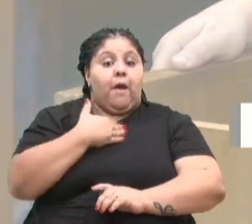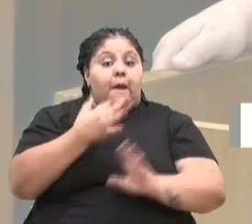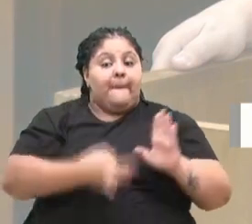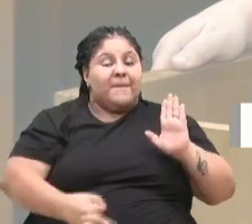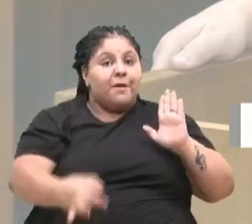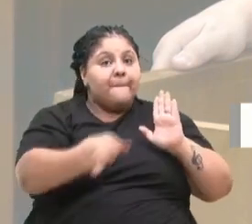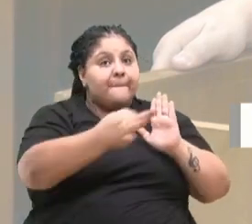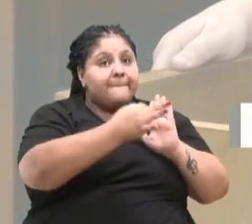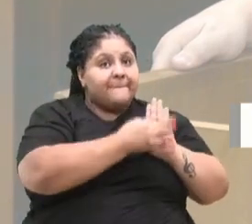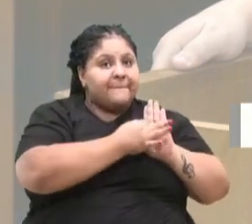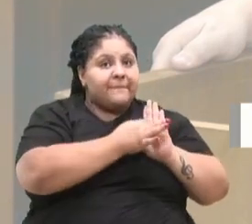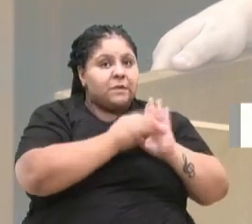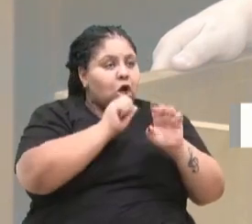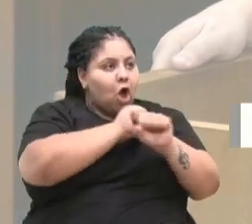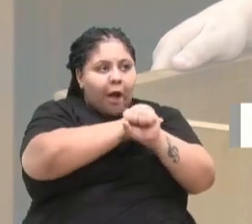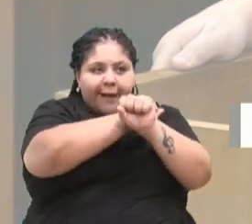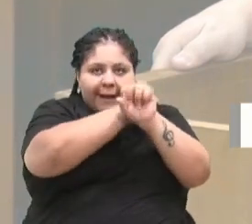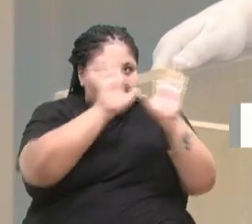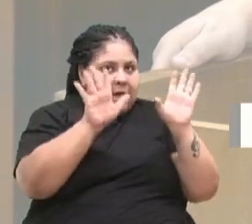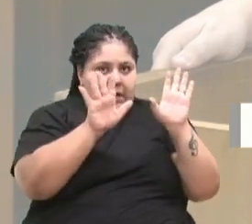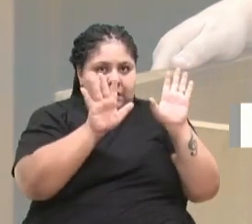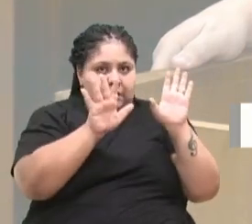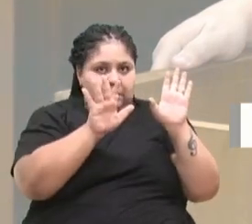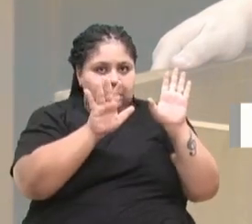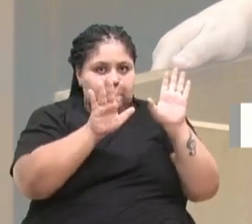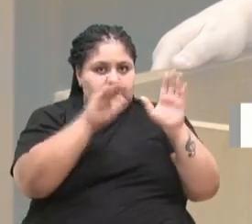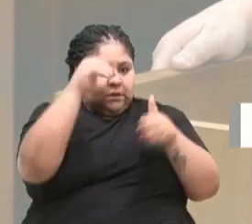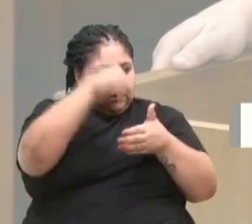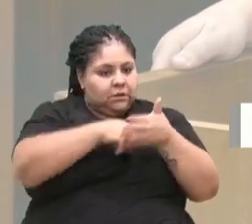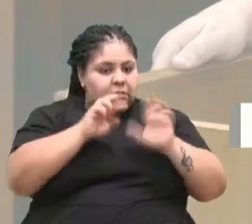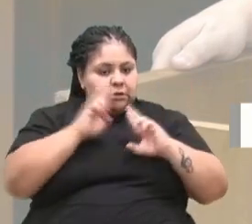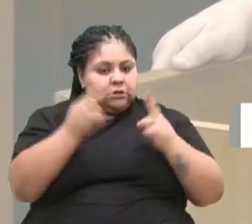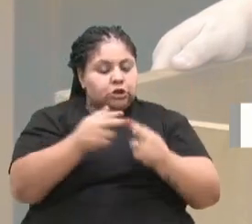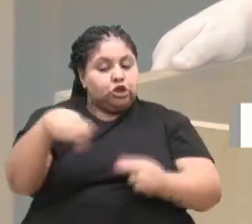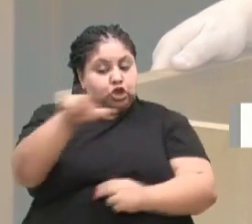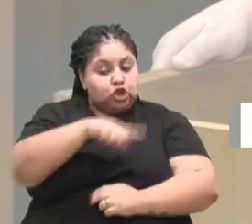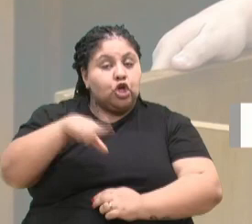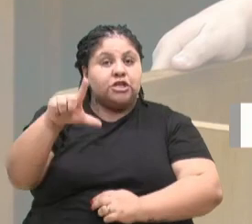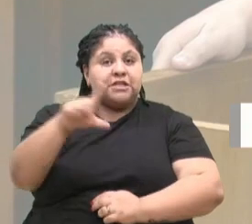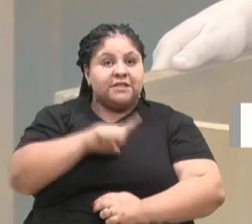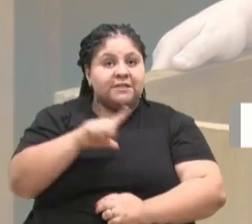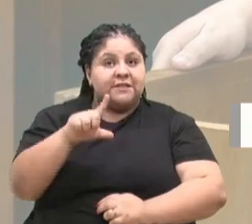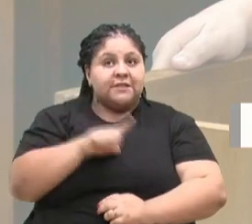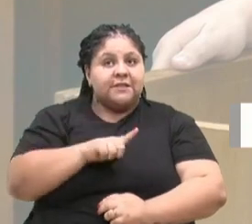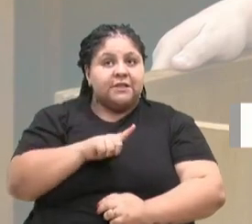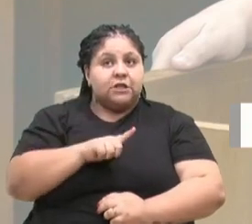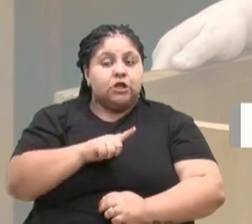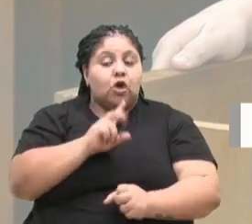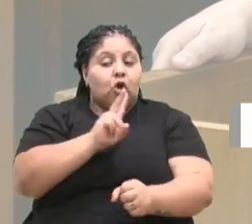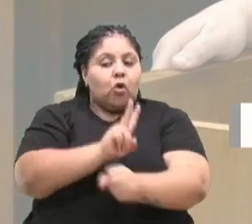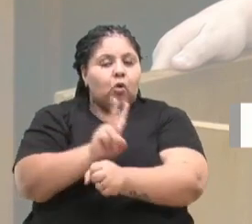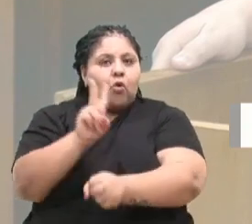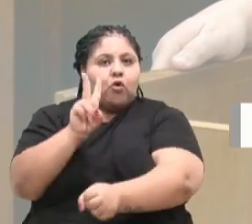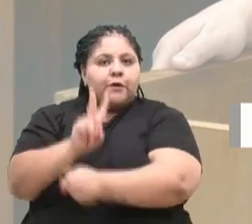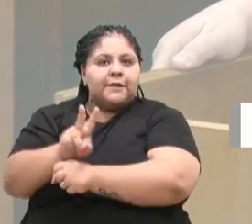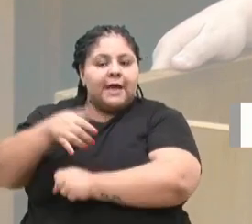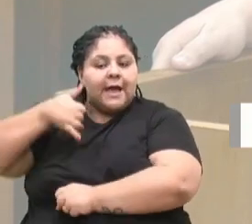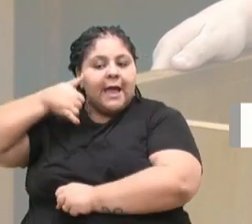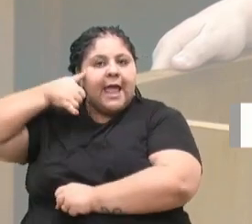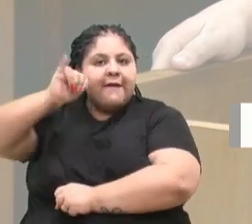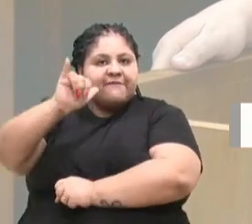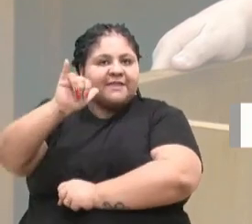vereadora Gladys, clara, dentro das reuniões, que nós tínhamos que prevenir. O caminho era